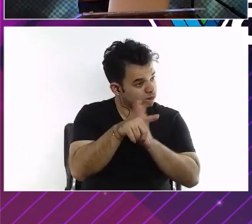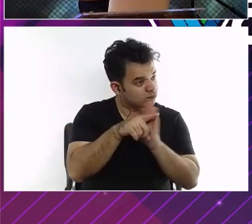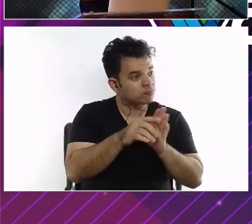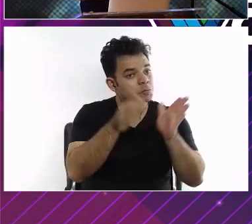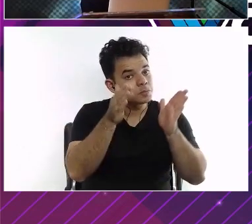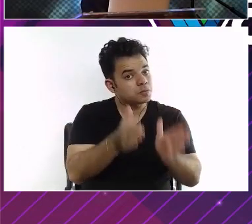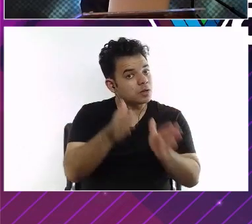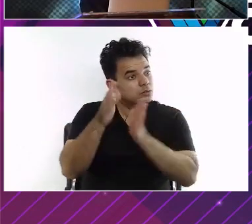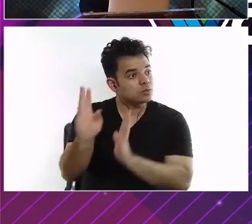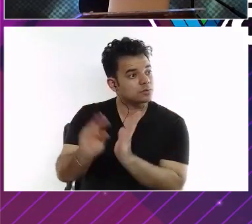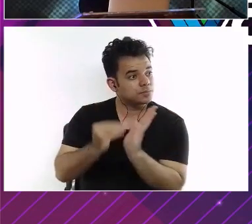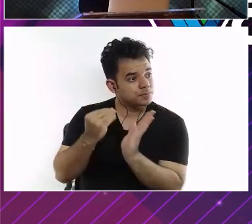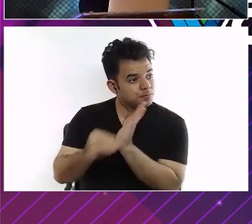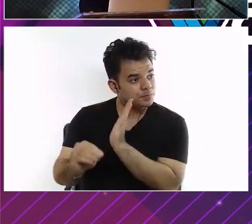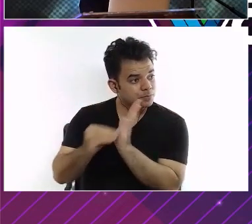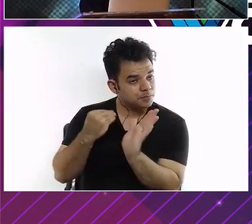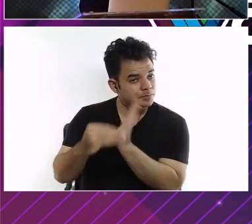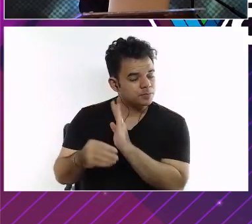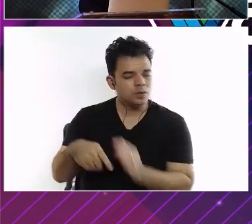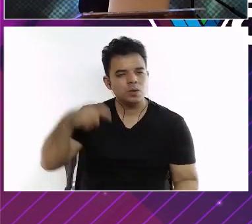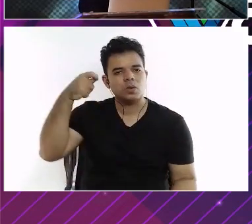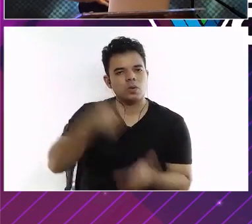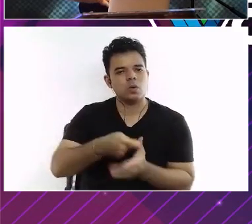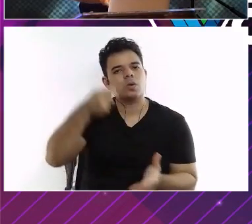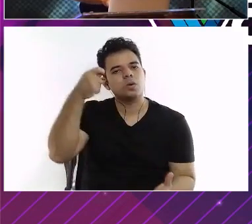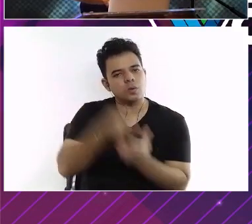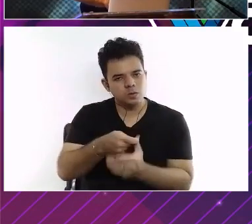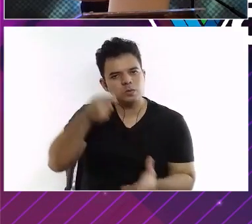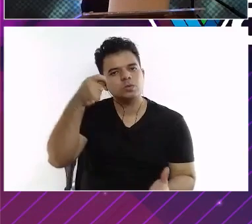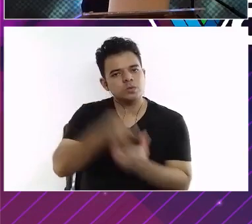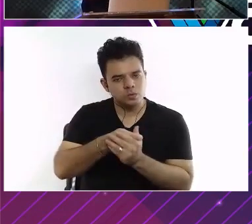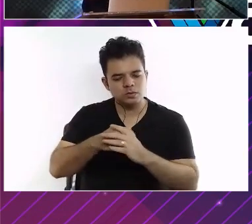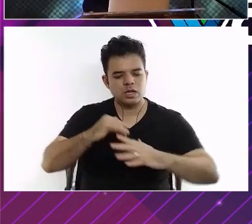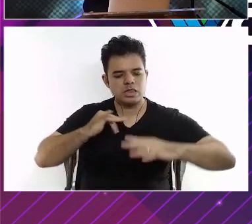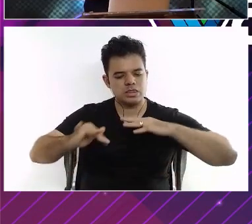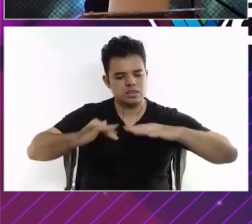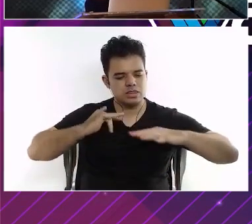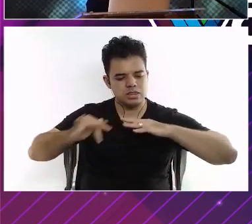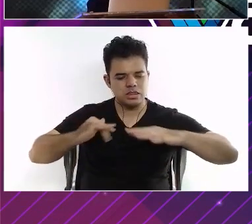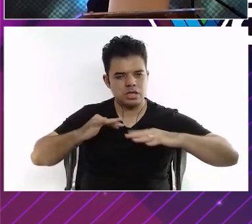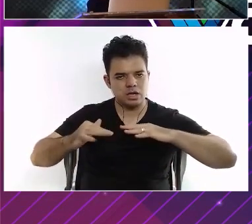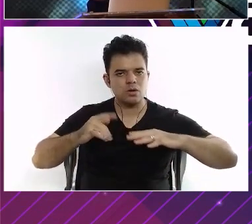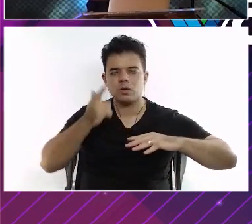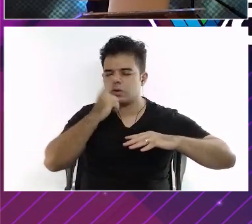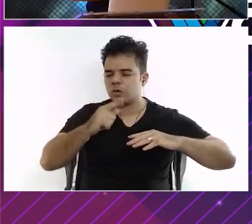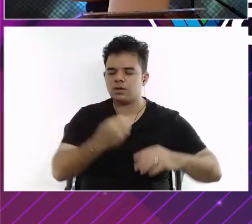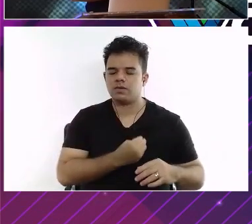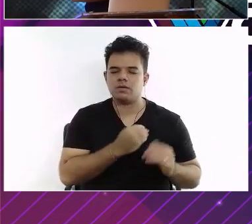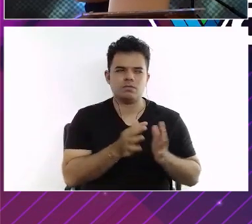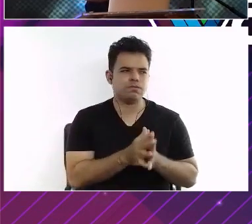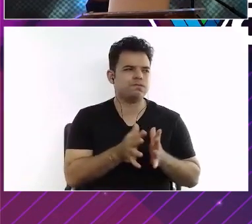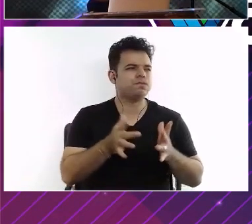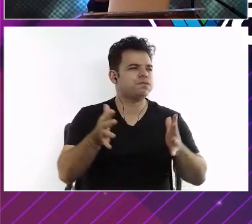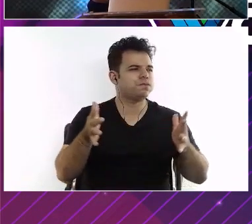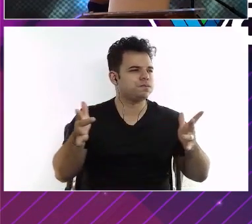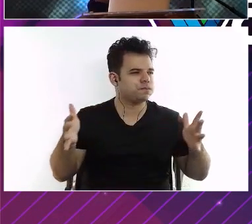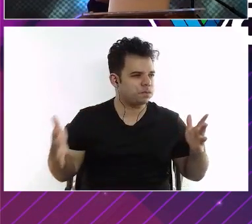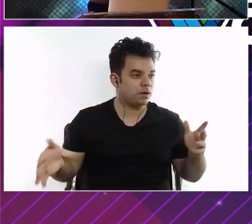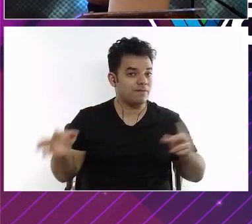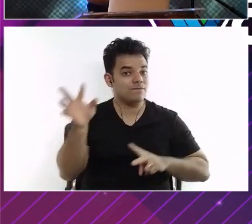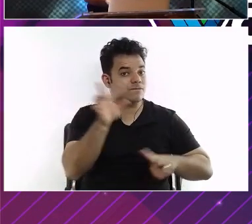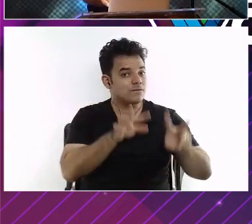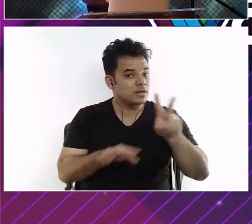consistência de base de código são obrigatórios para Agile sobreviver no longo prazo. Visão estratégica do negócio.